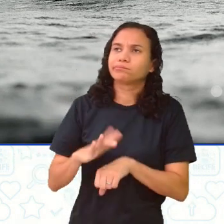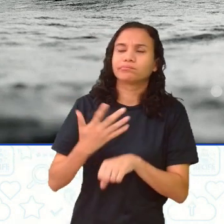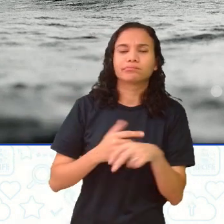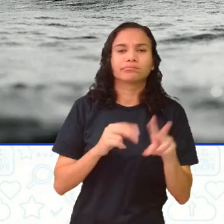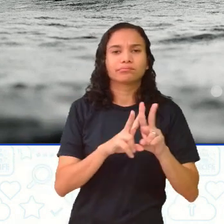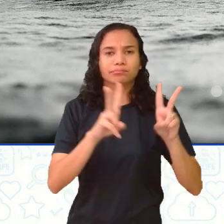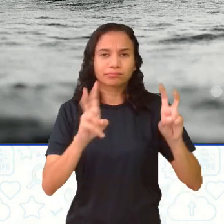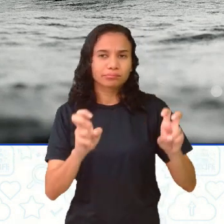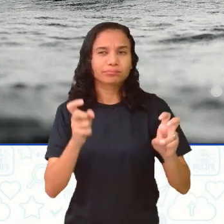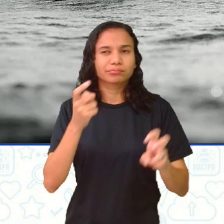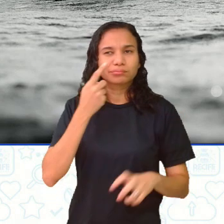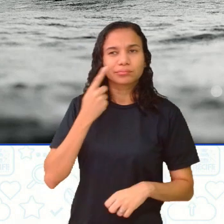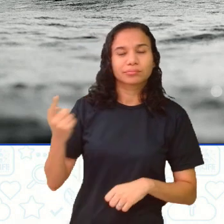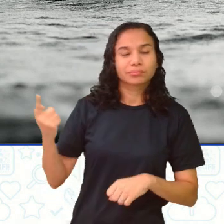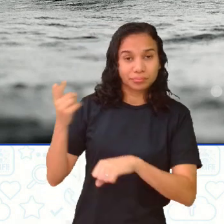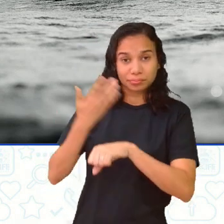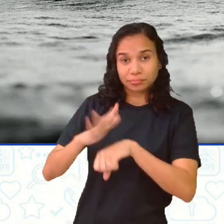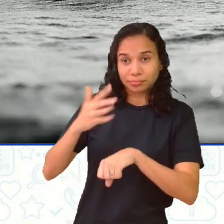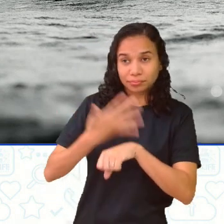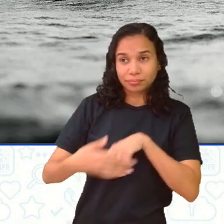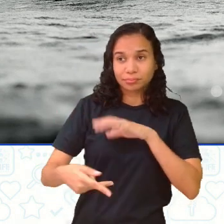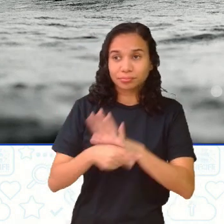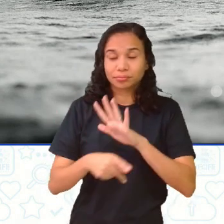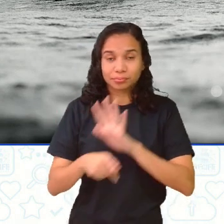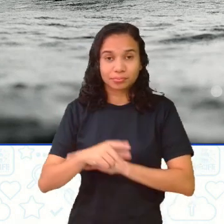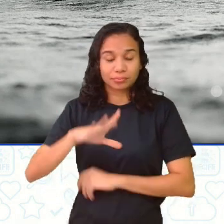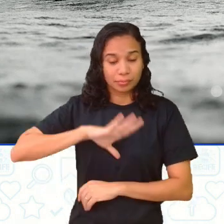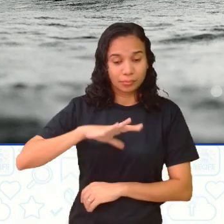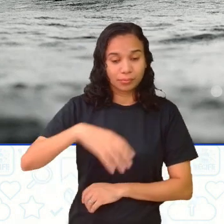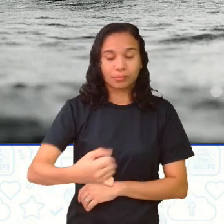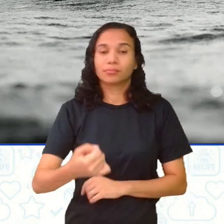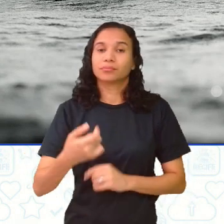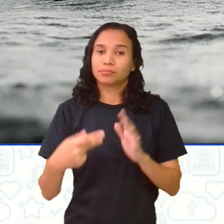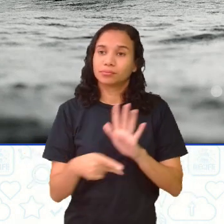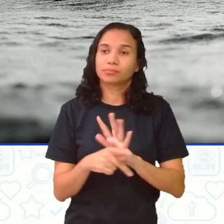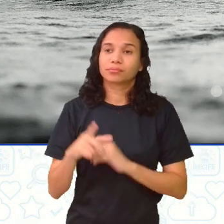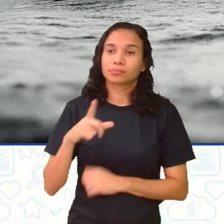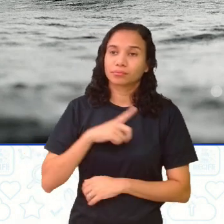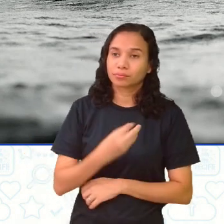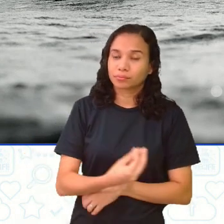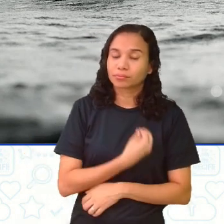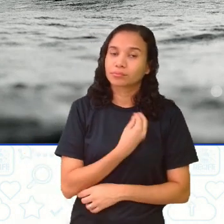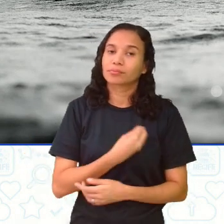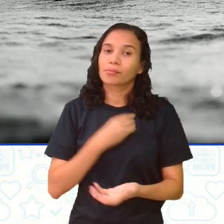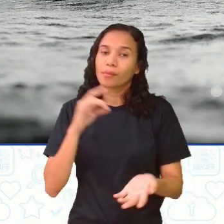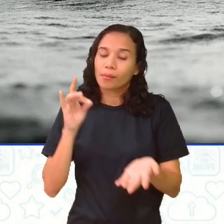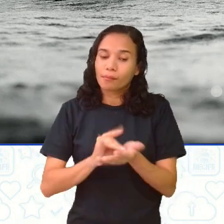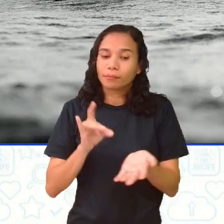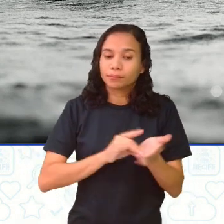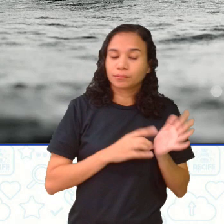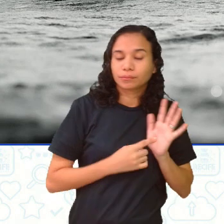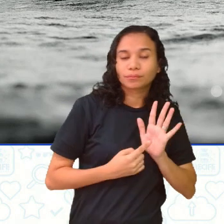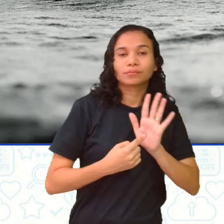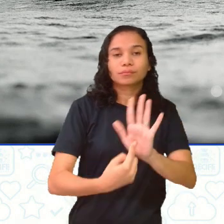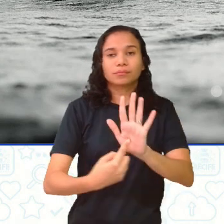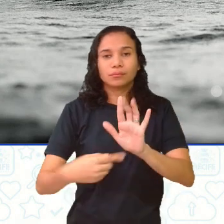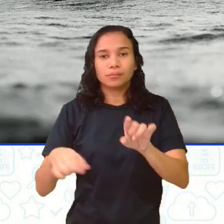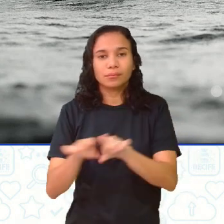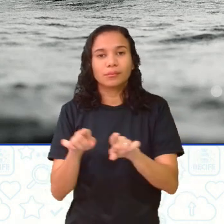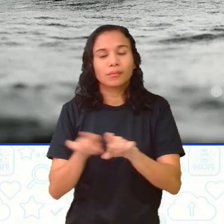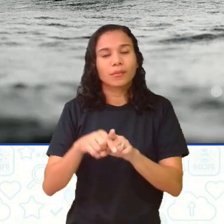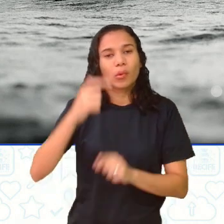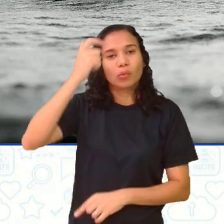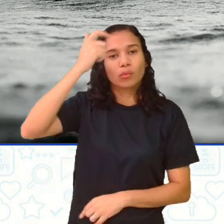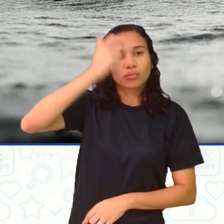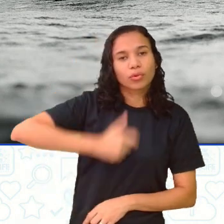sobre isso? Essas práticas, nessas práticas, né, exploram-se expressões e